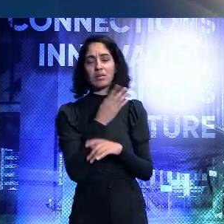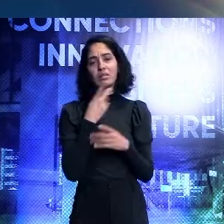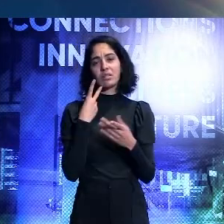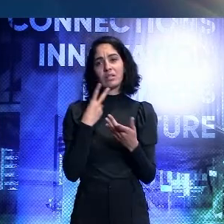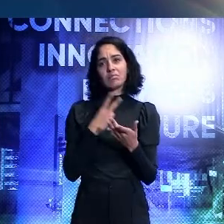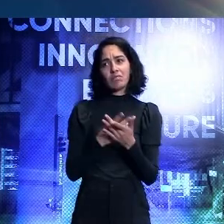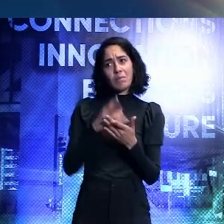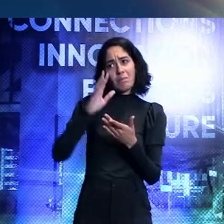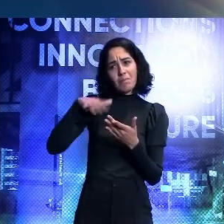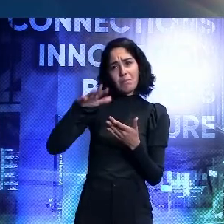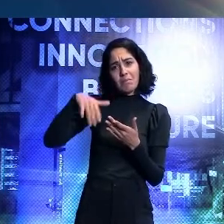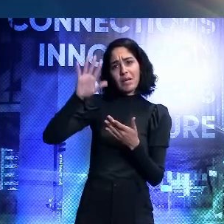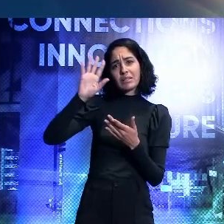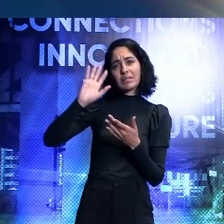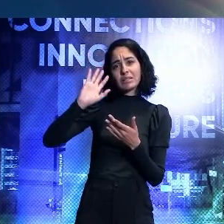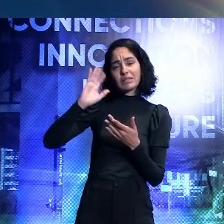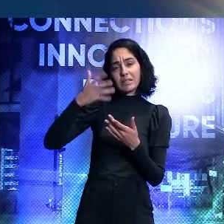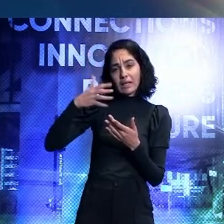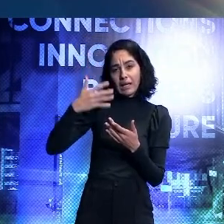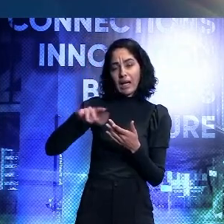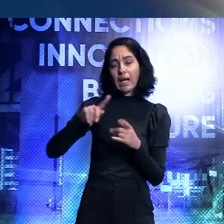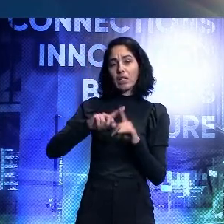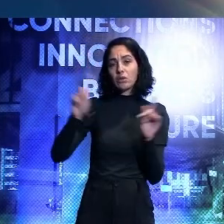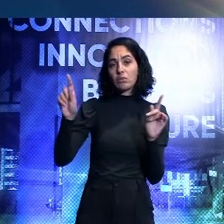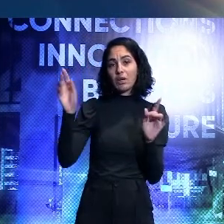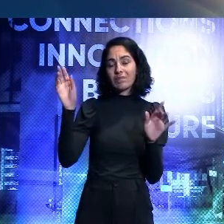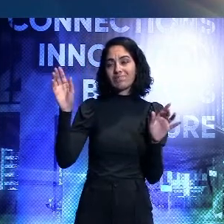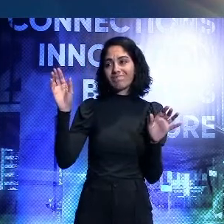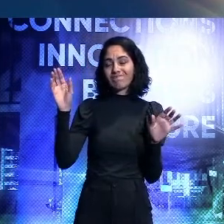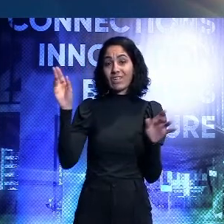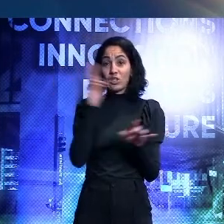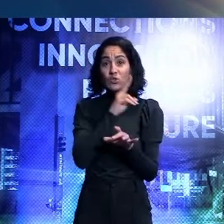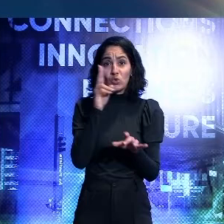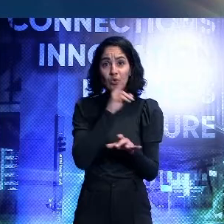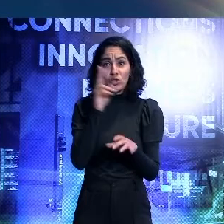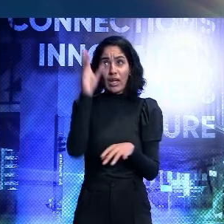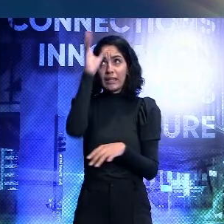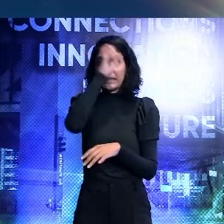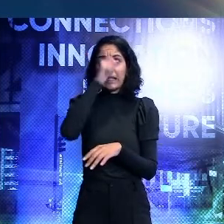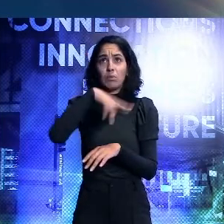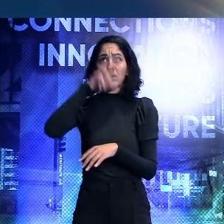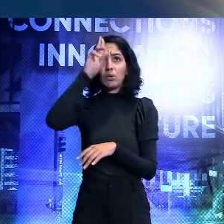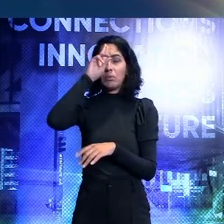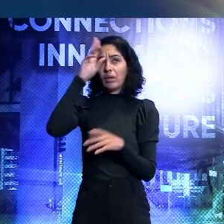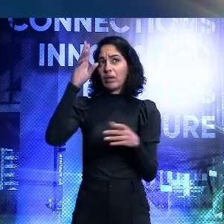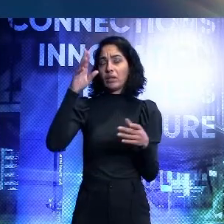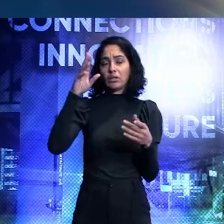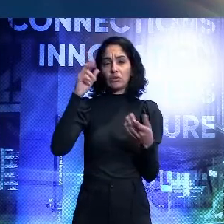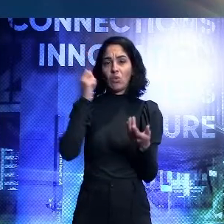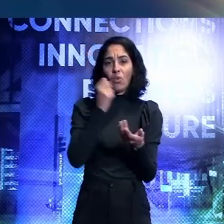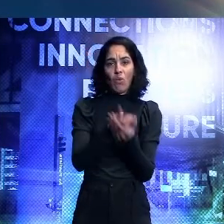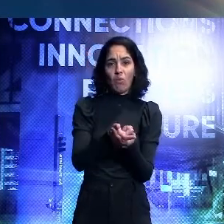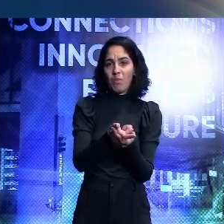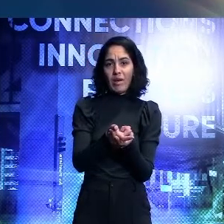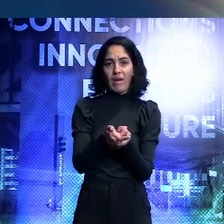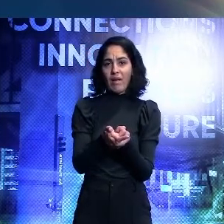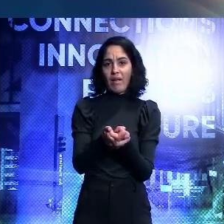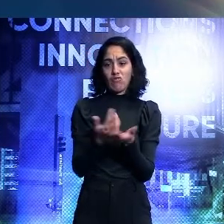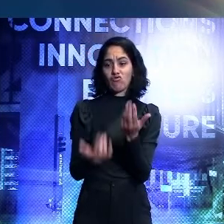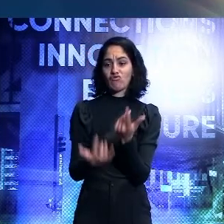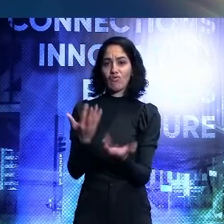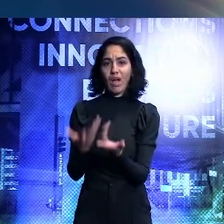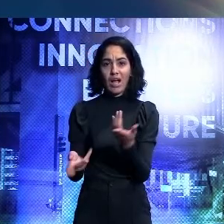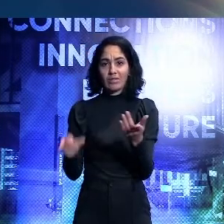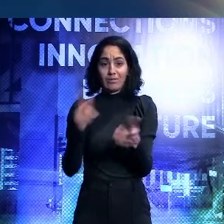caro, mas para aquela emergência no sábado, meio-dia, tipo comprar carvão para churrasco, né, em cima da hora,